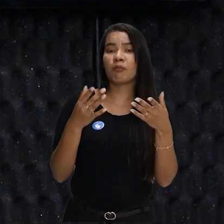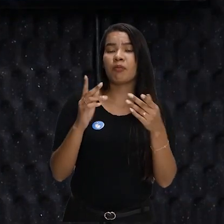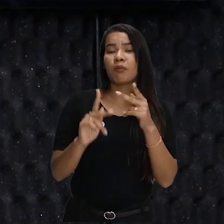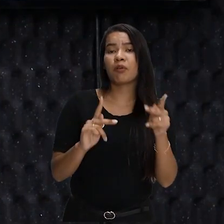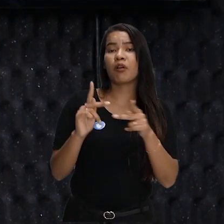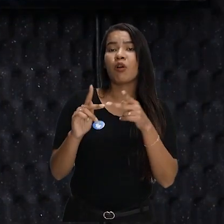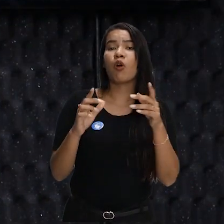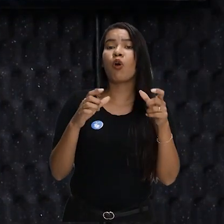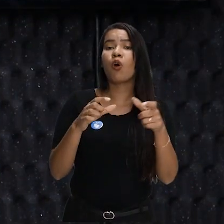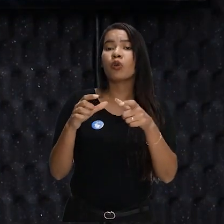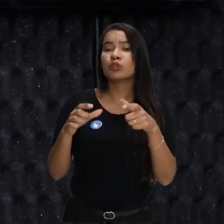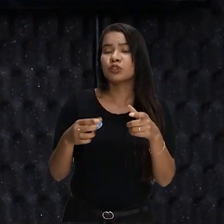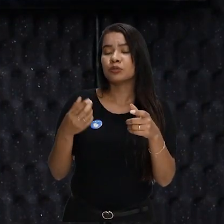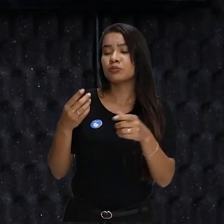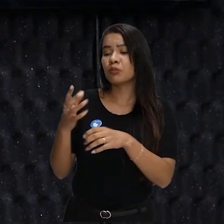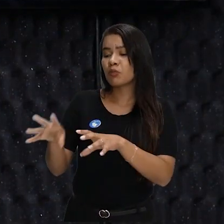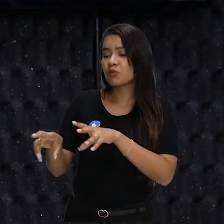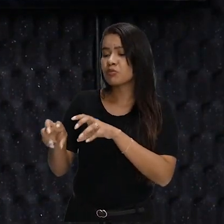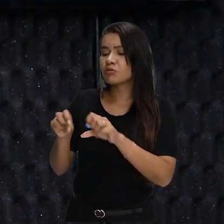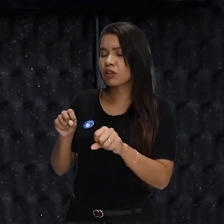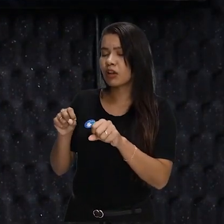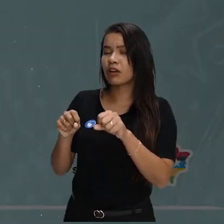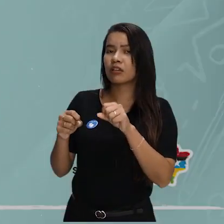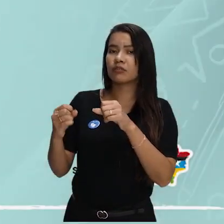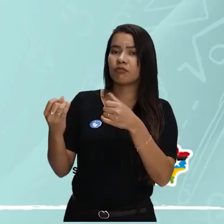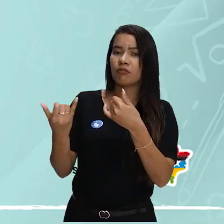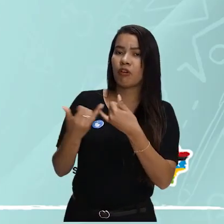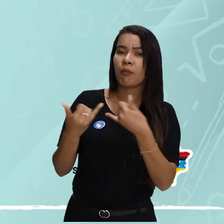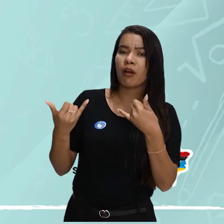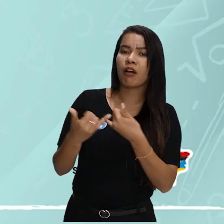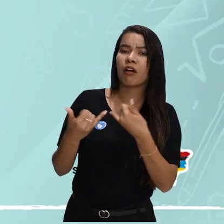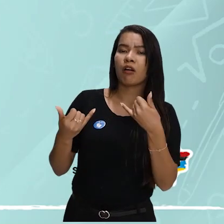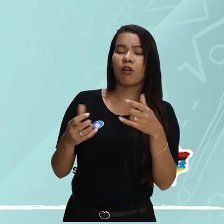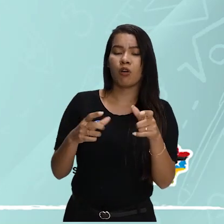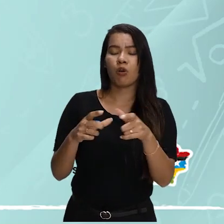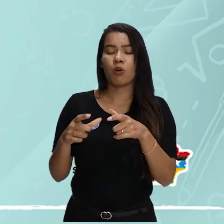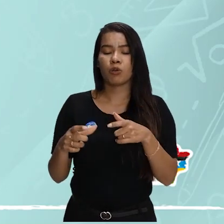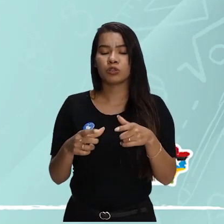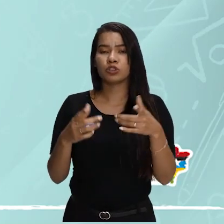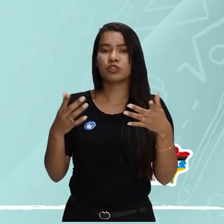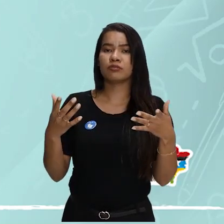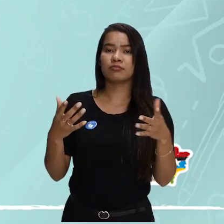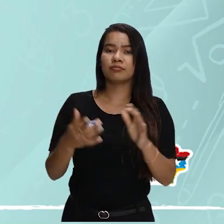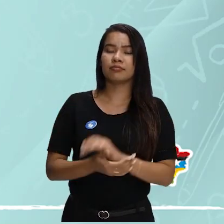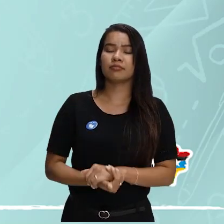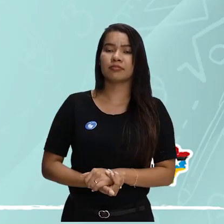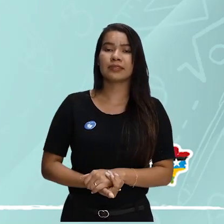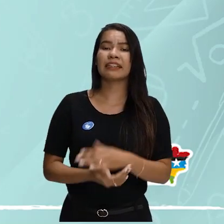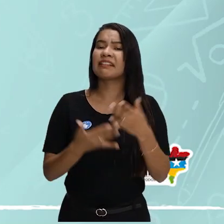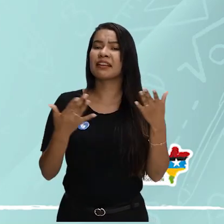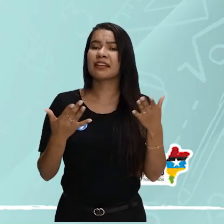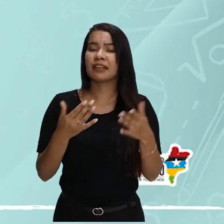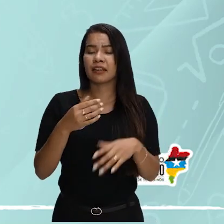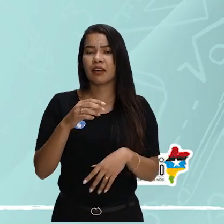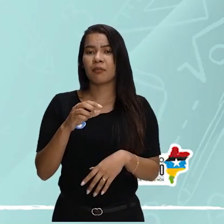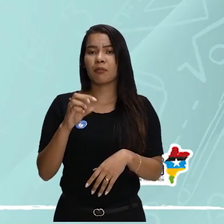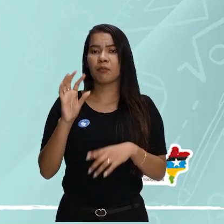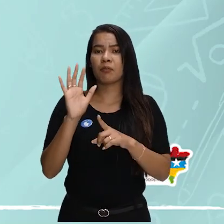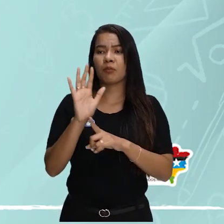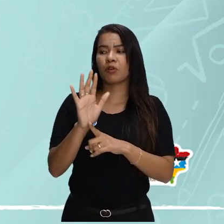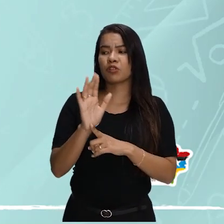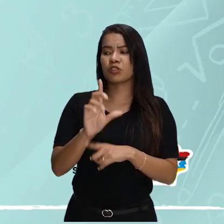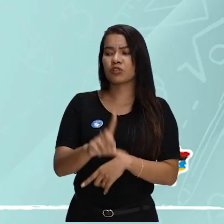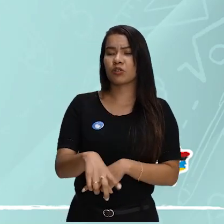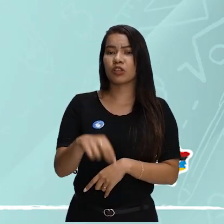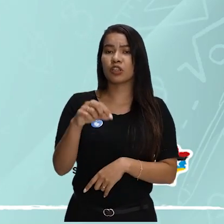vai buscar as informações, onde ele vai buscar a amostra. Quem é a amostra escolhida? E a variável, que é